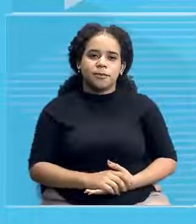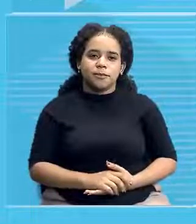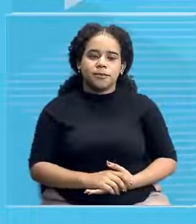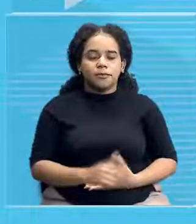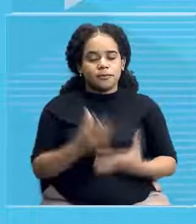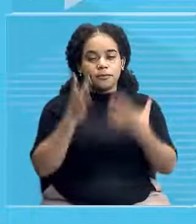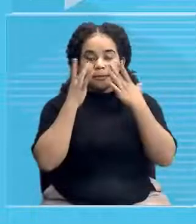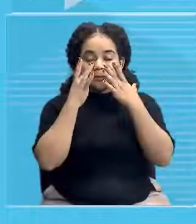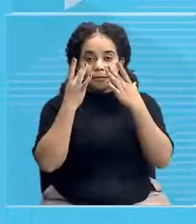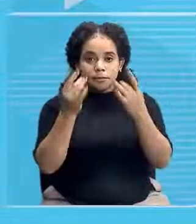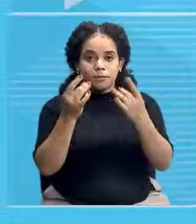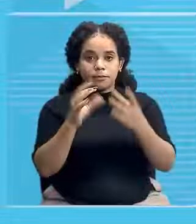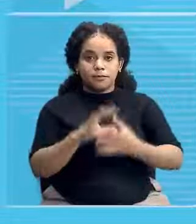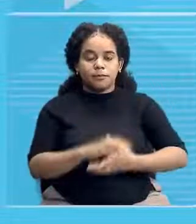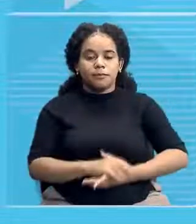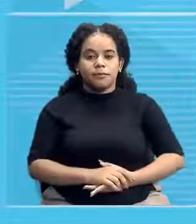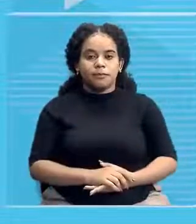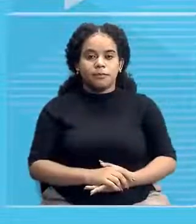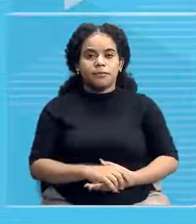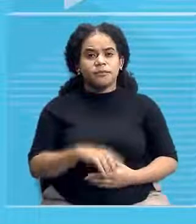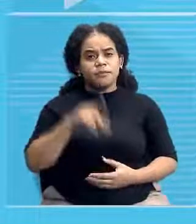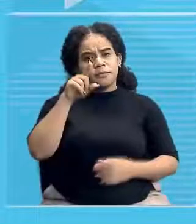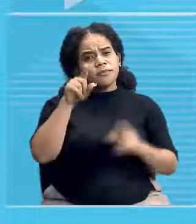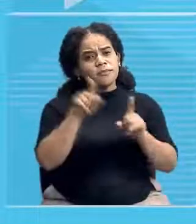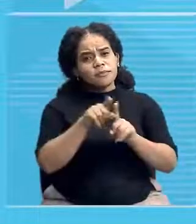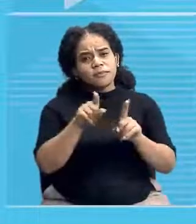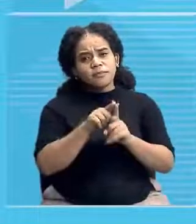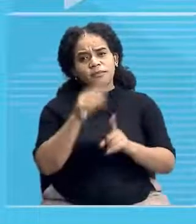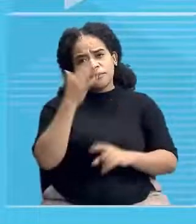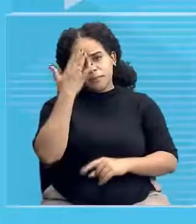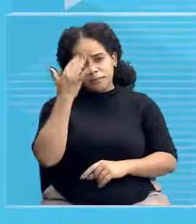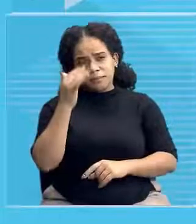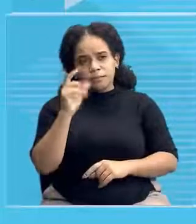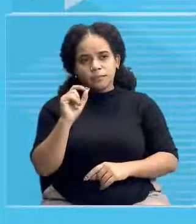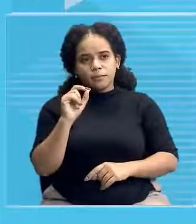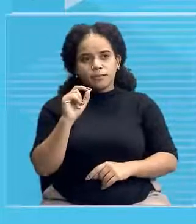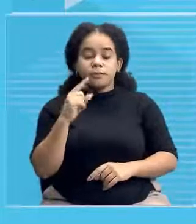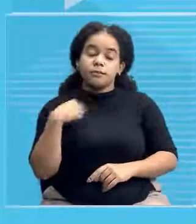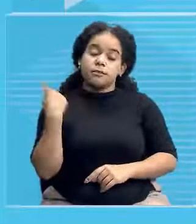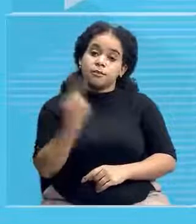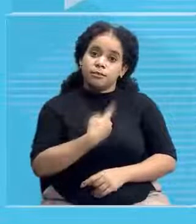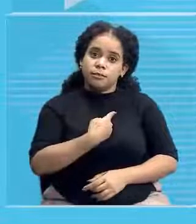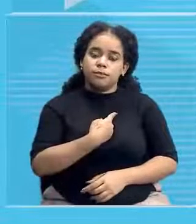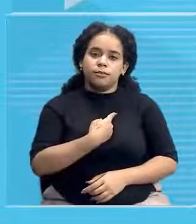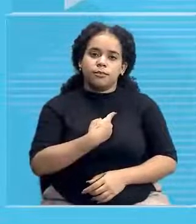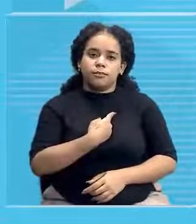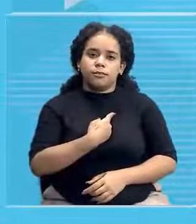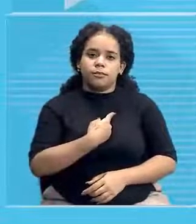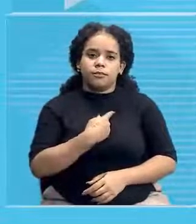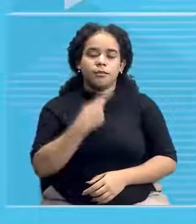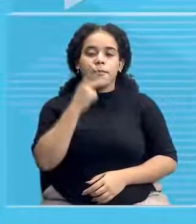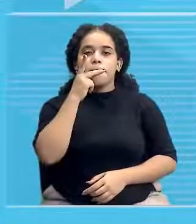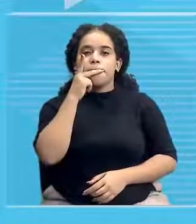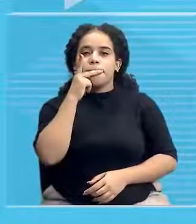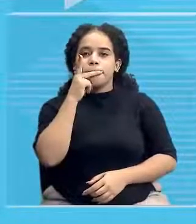presta atenção, e vocês sabem que nós,